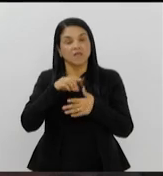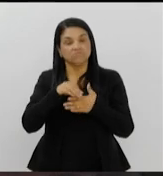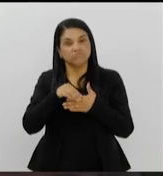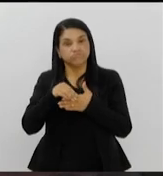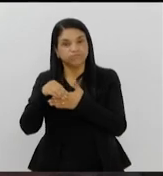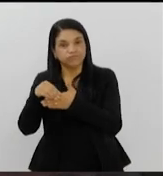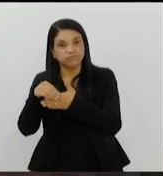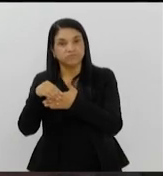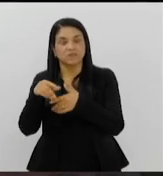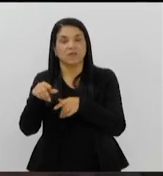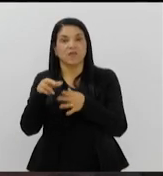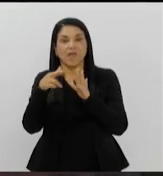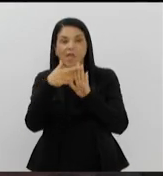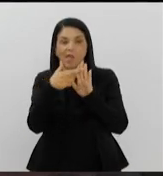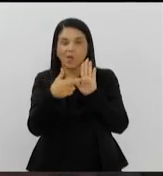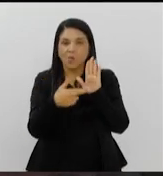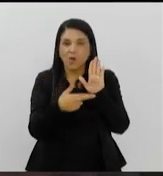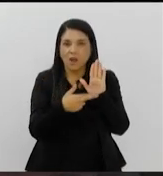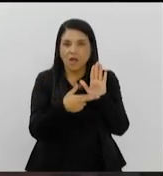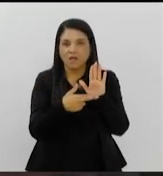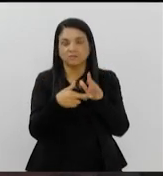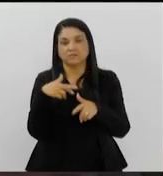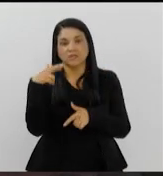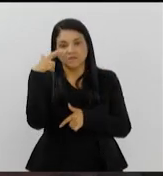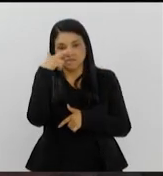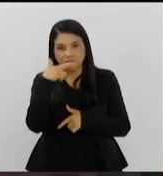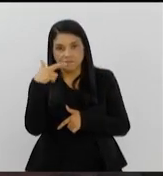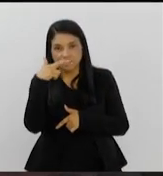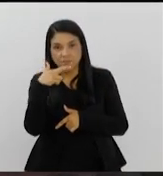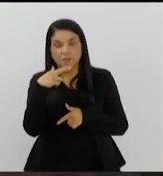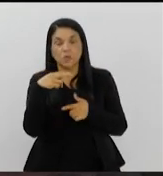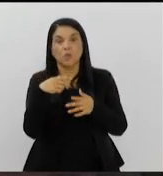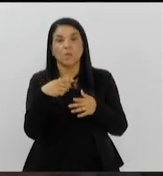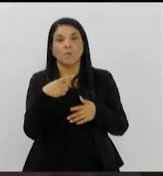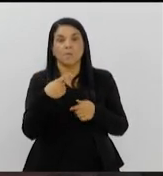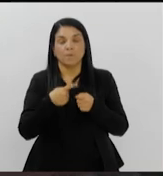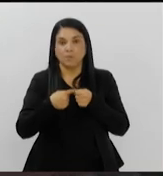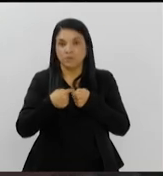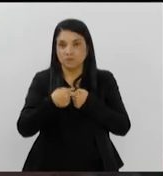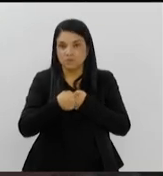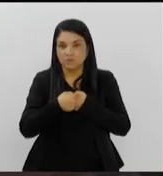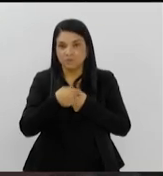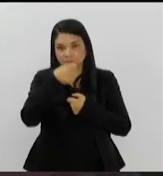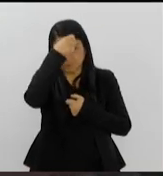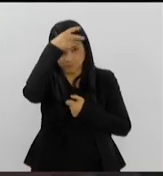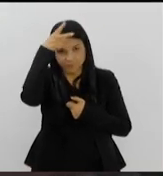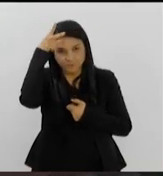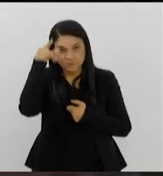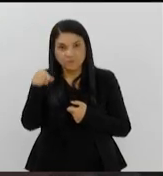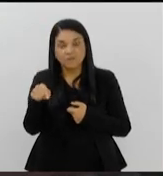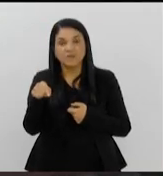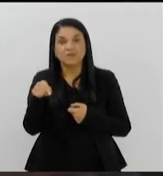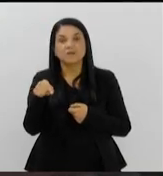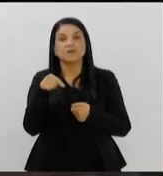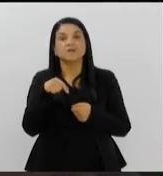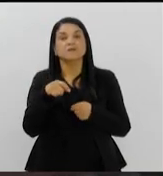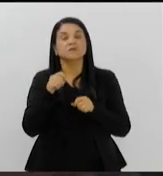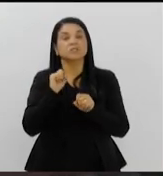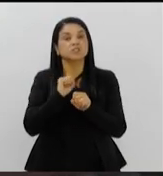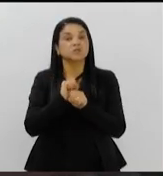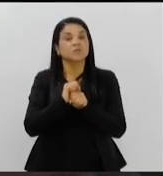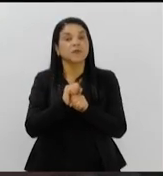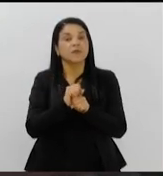conduzido, é regulado, é monitorado pelo município, o que a gente pode esperar é que o